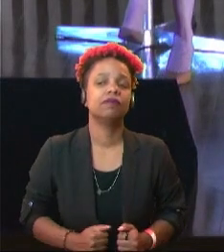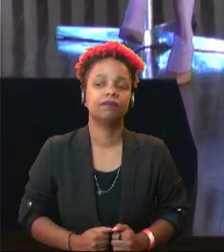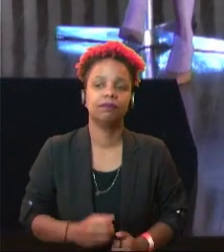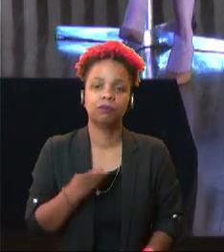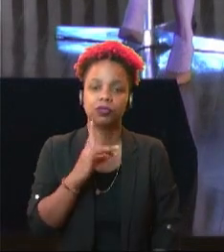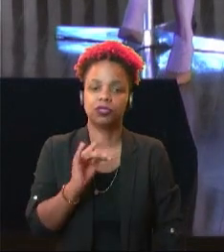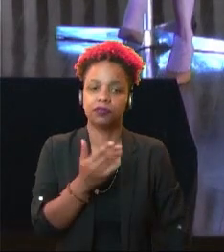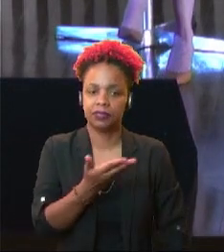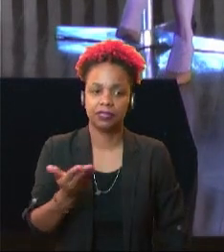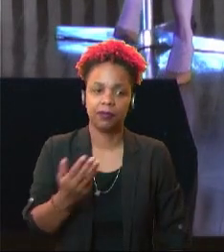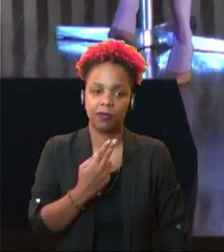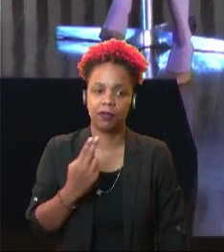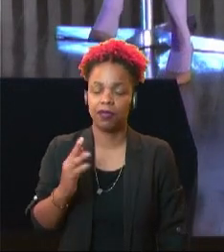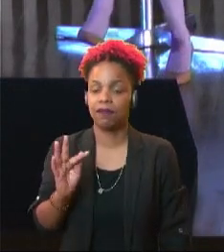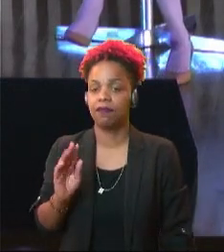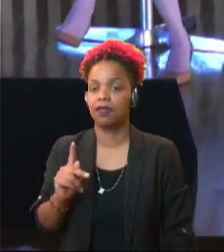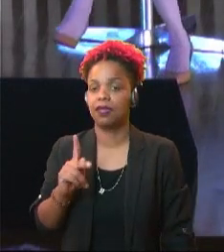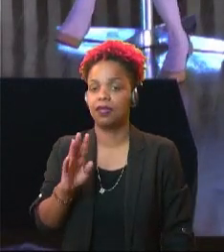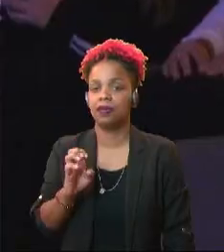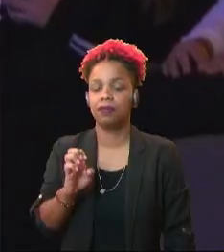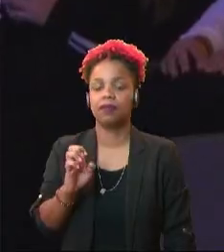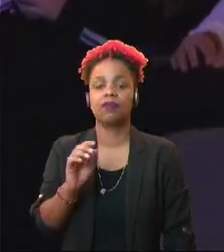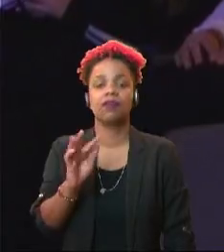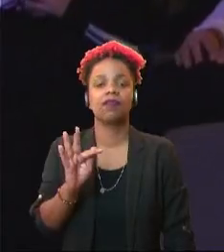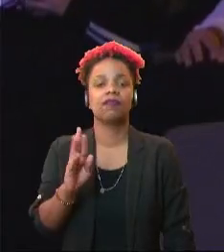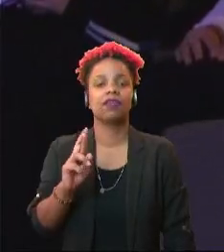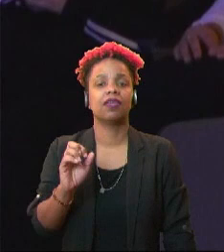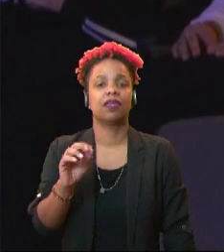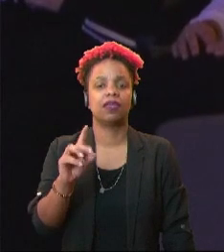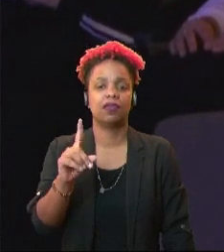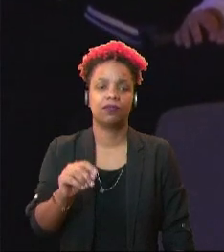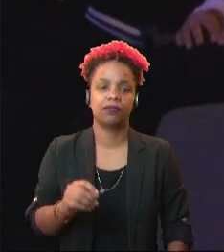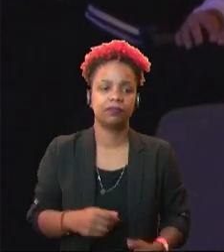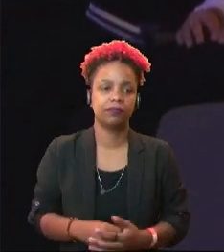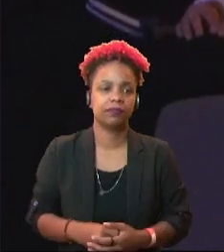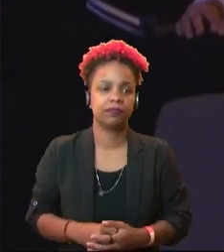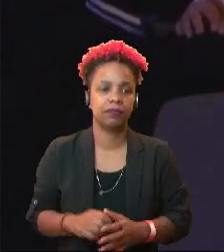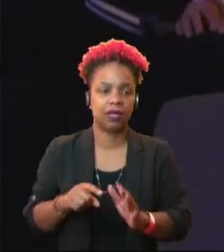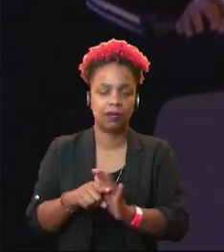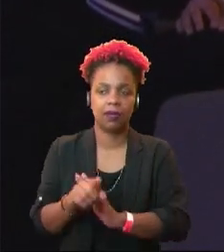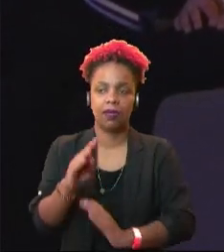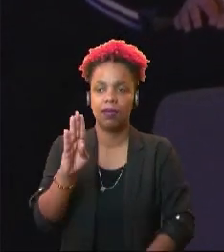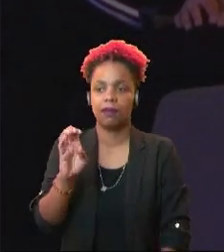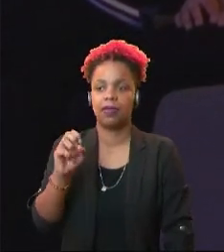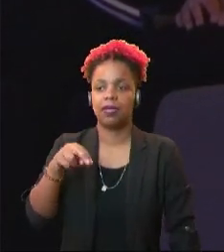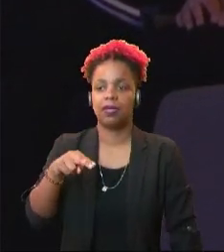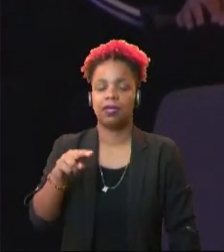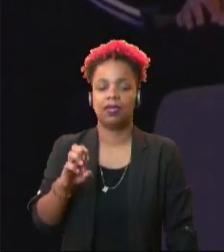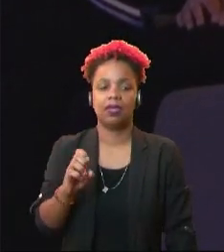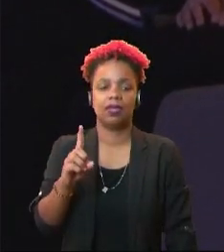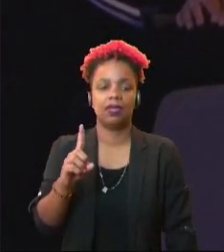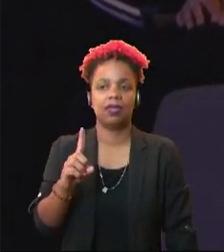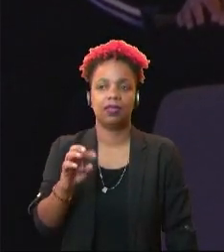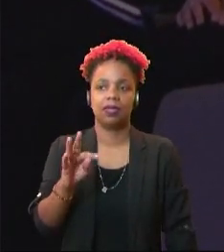Bom dia a todos. Me chamo Felipe Figueiredo. Eu gostaria de fazer uma pergunta para a Benedetta Berti.